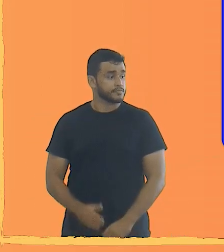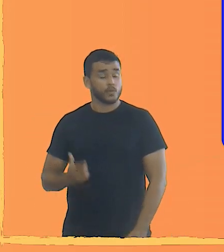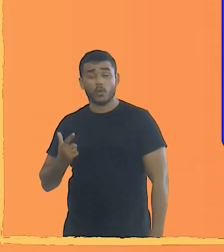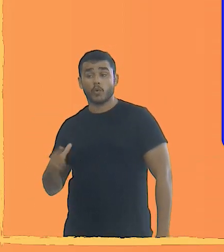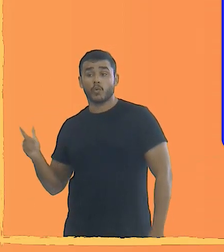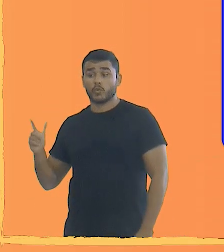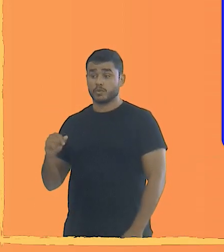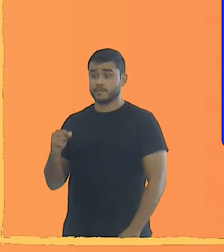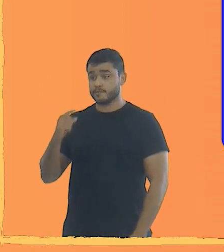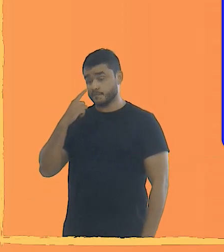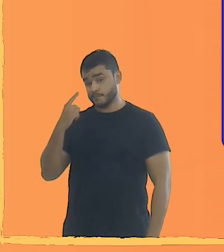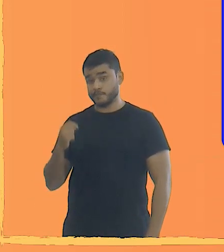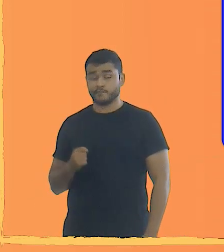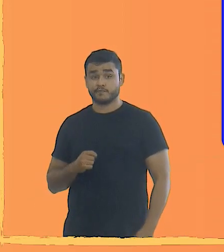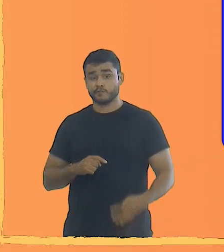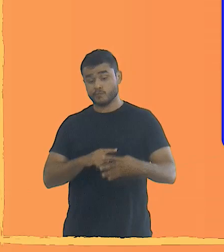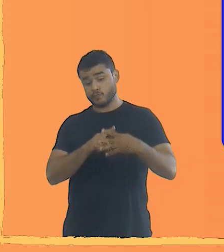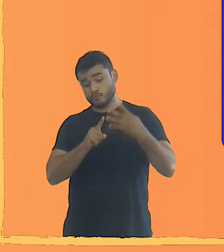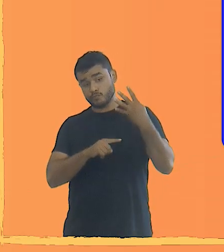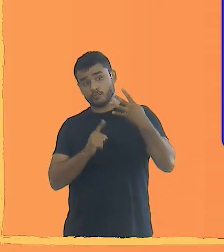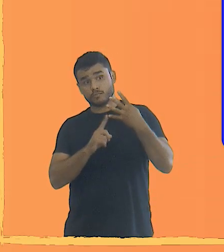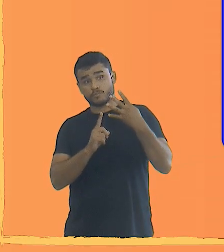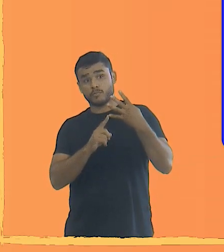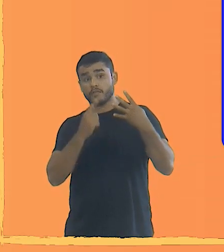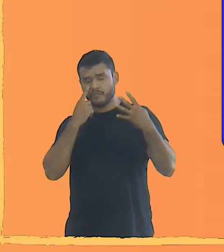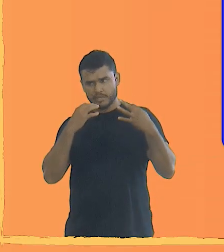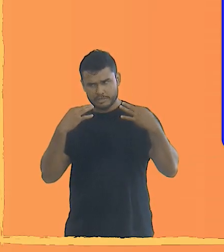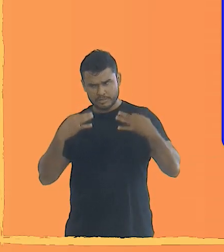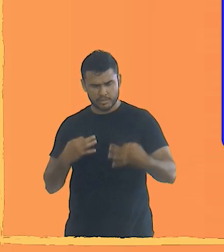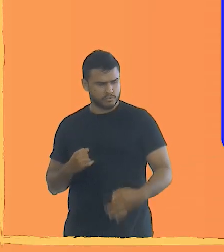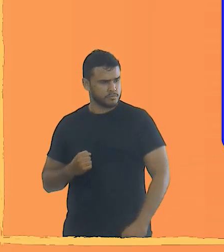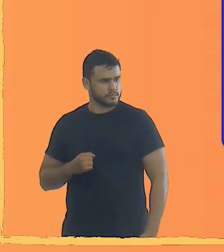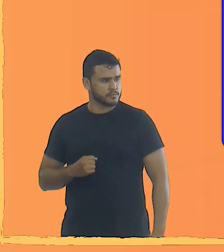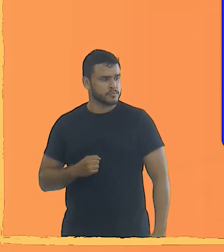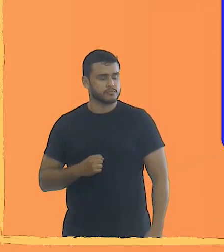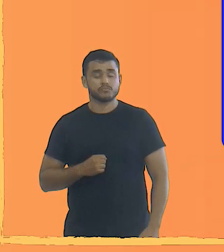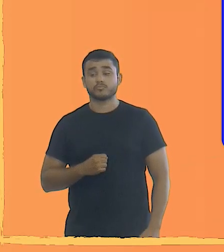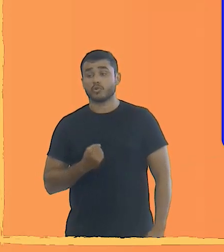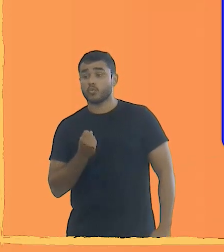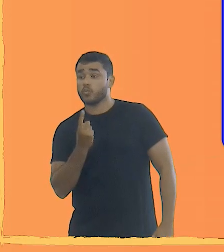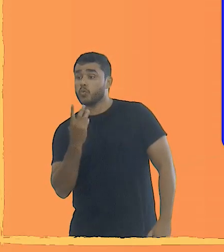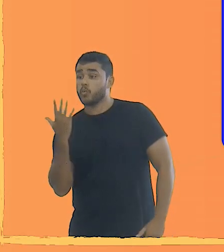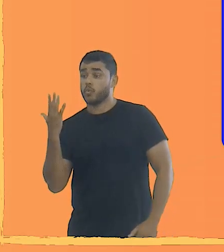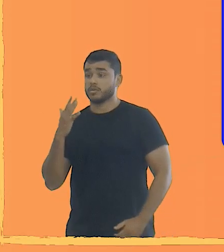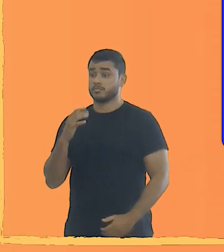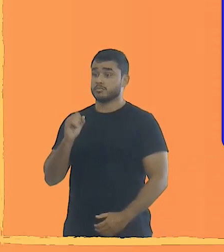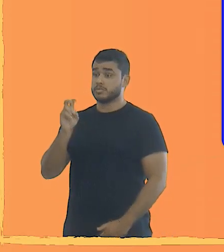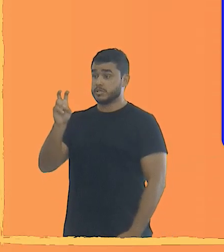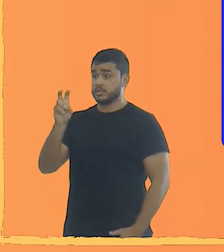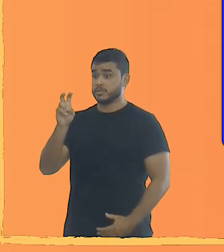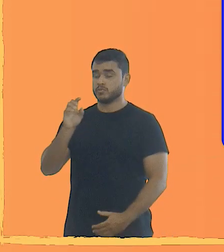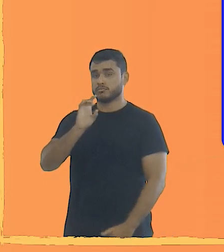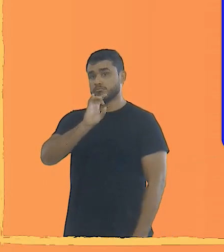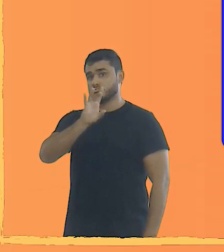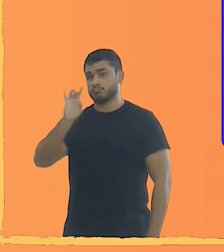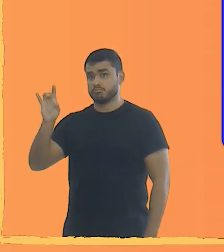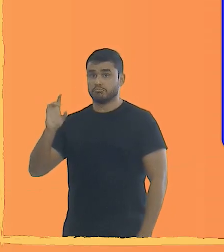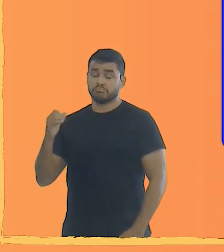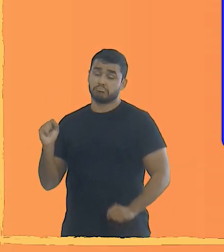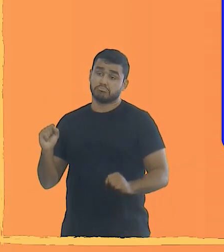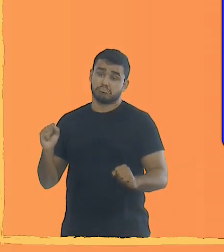opção, como é? São 5 dígitos. Cada dígito pode variar de 0 a 9. Então são